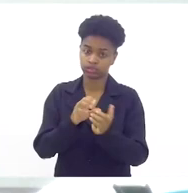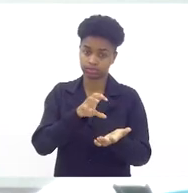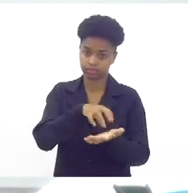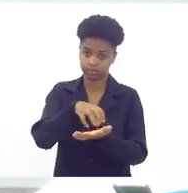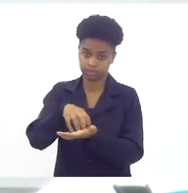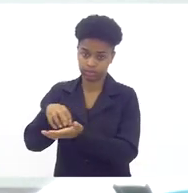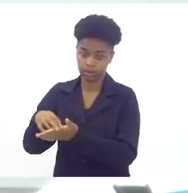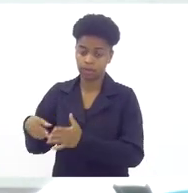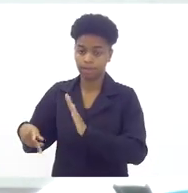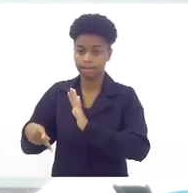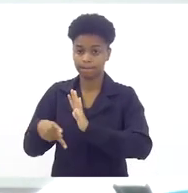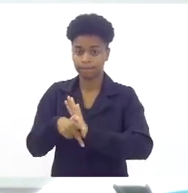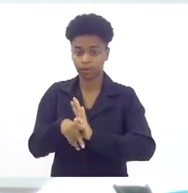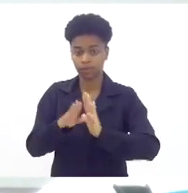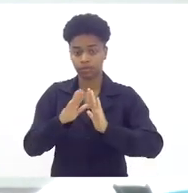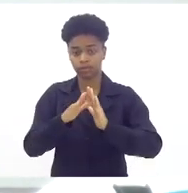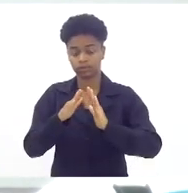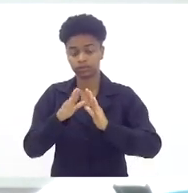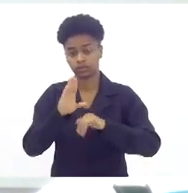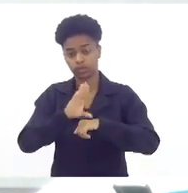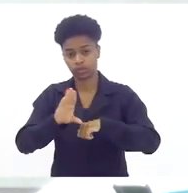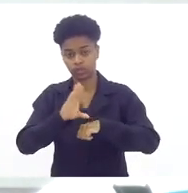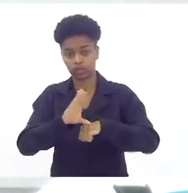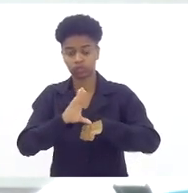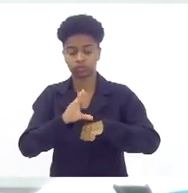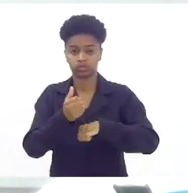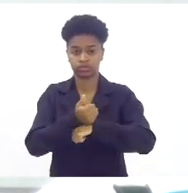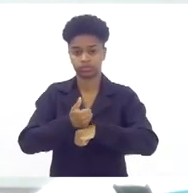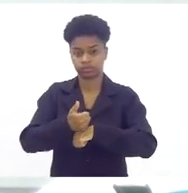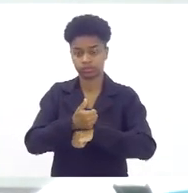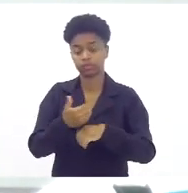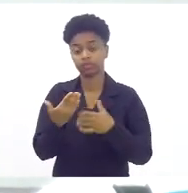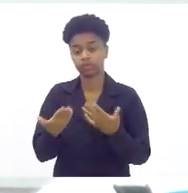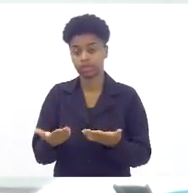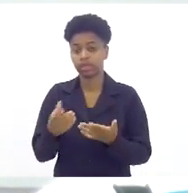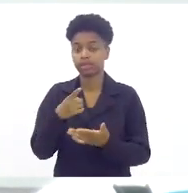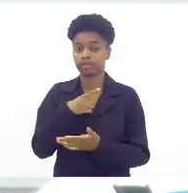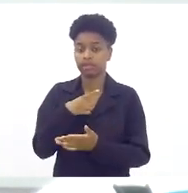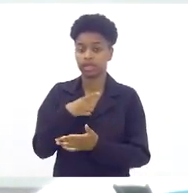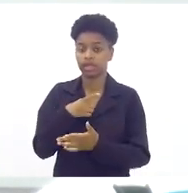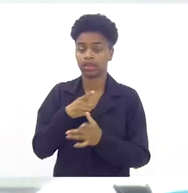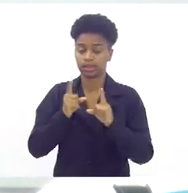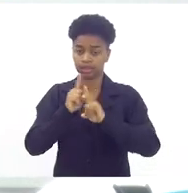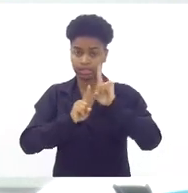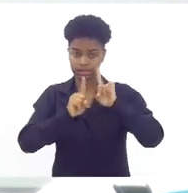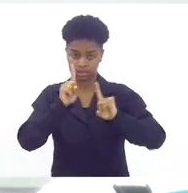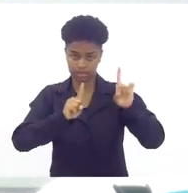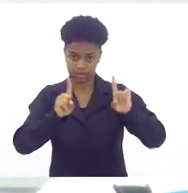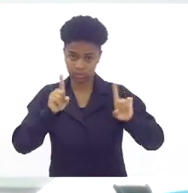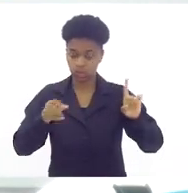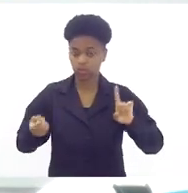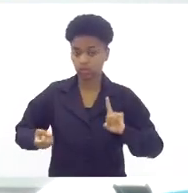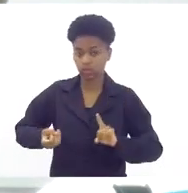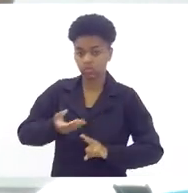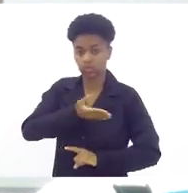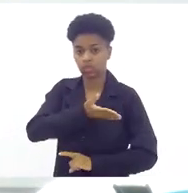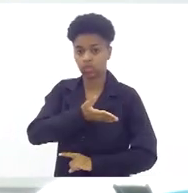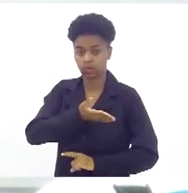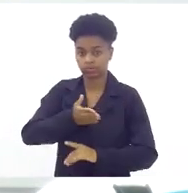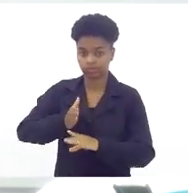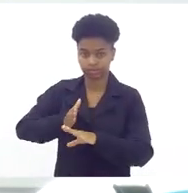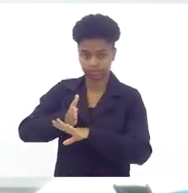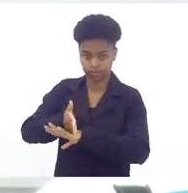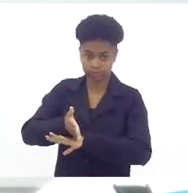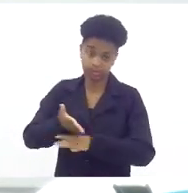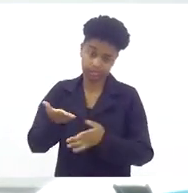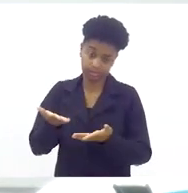subsequentes e a medida que tem o processo licitatório da nova uma nova entrada